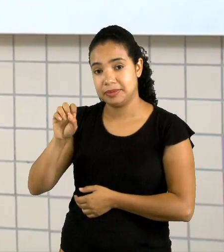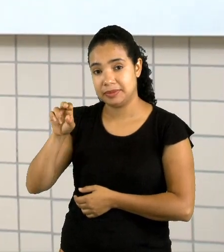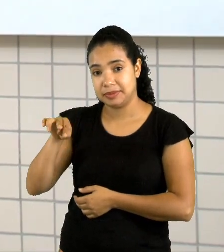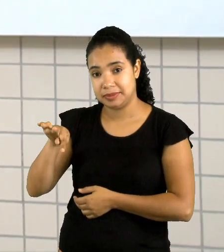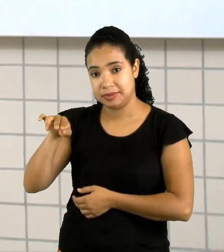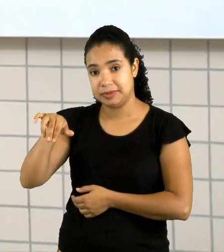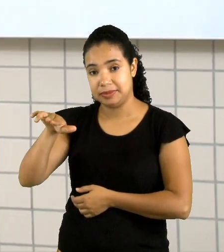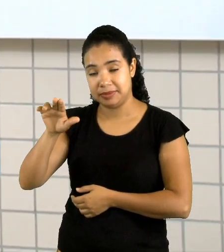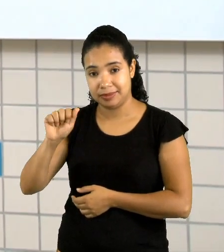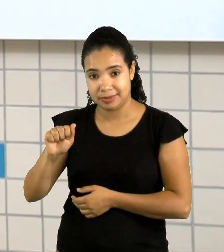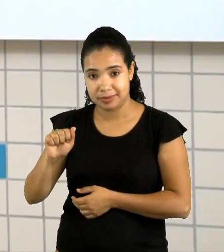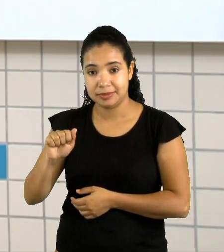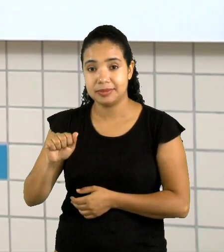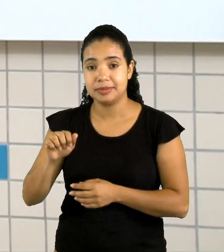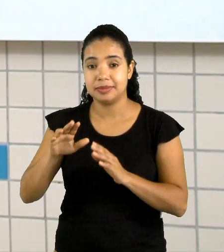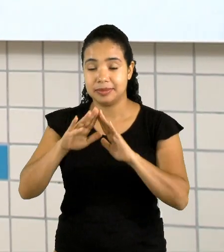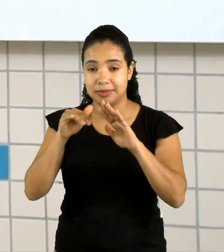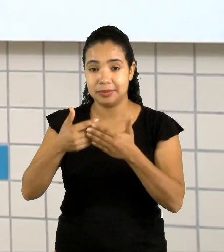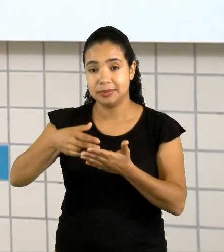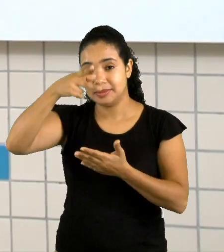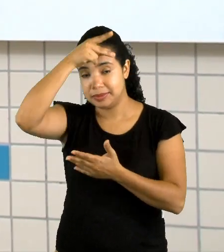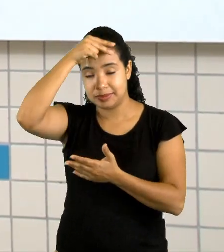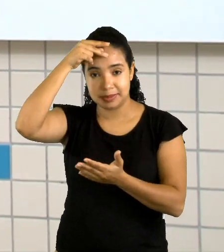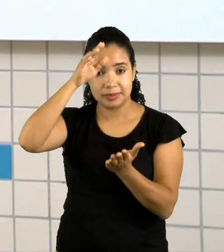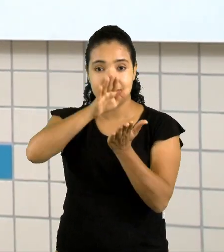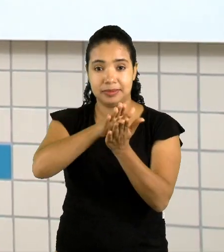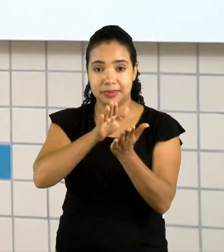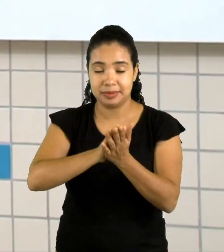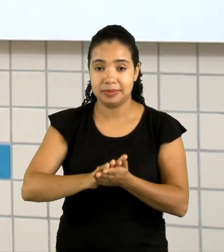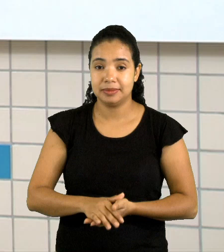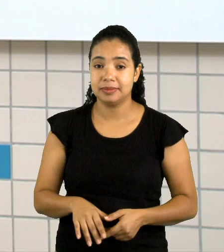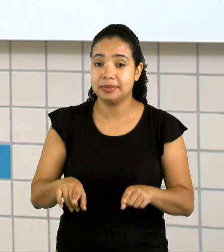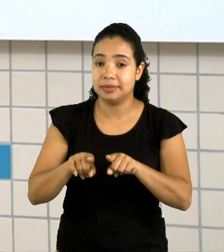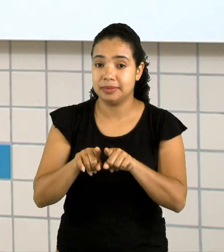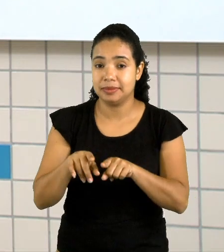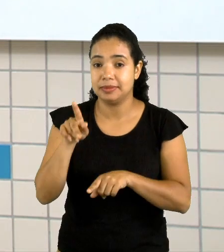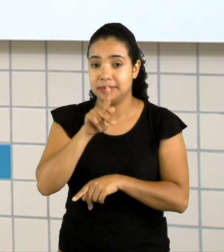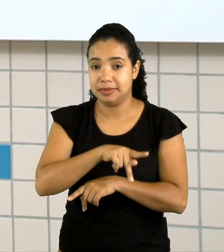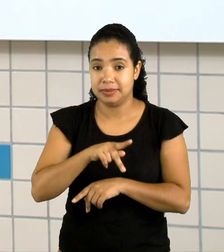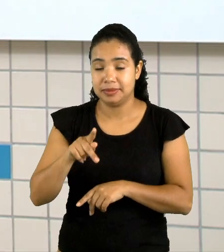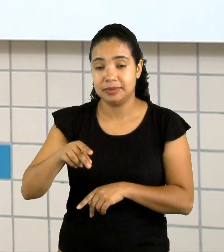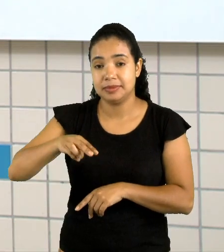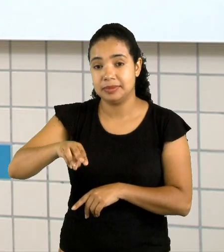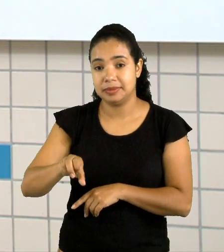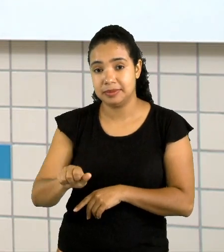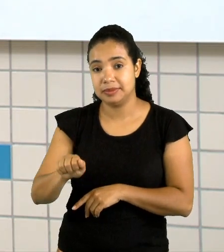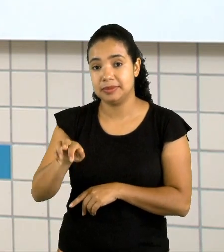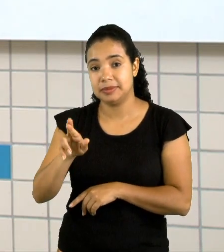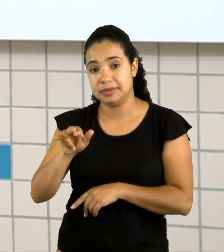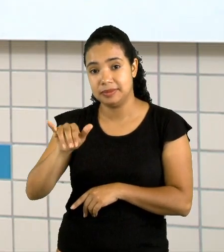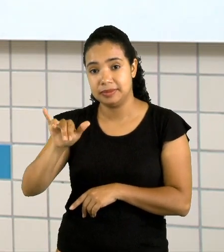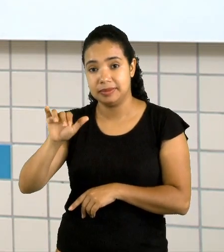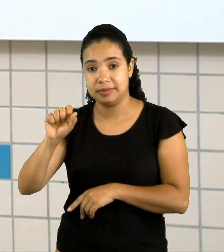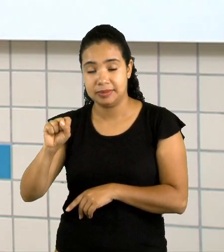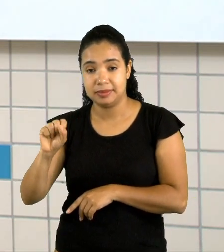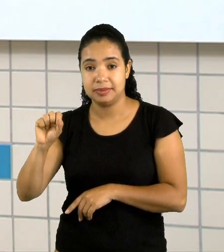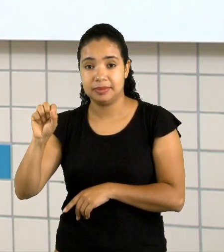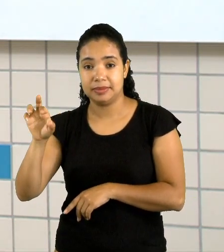de Palmas e também professora na Escola Municipal Maria Rosa de Castro Sales. Hoje é a